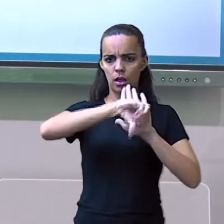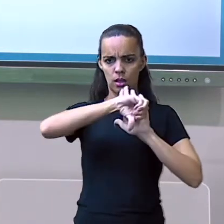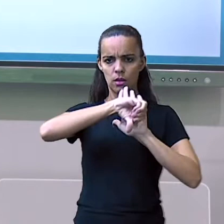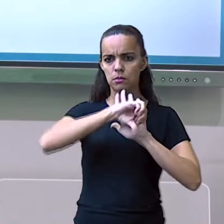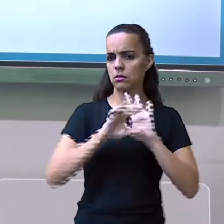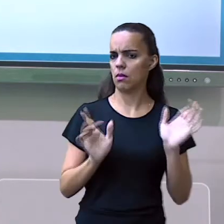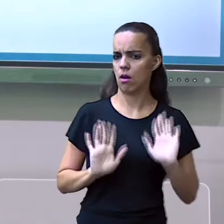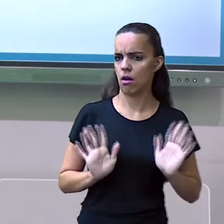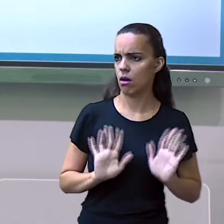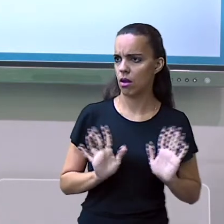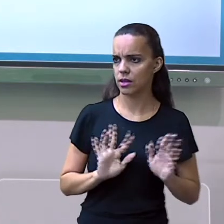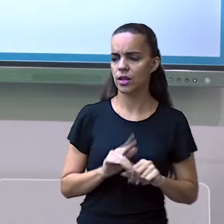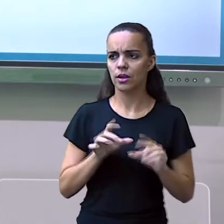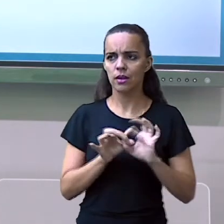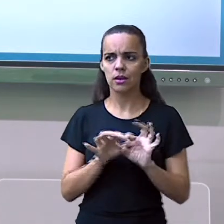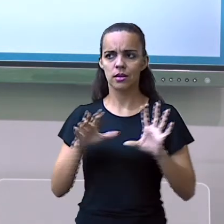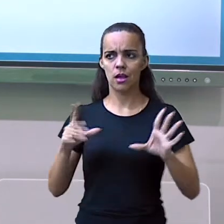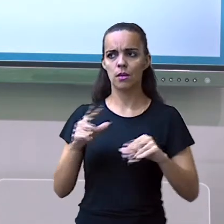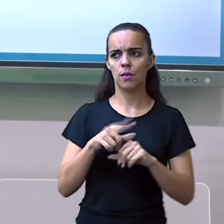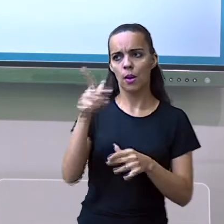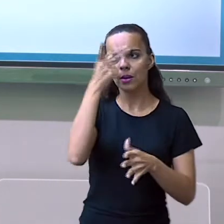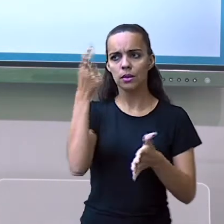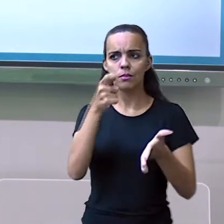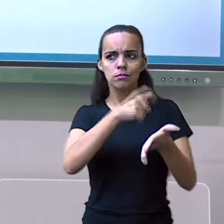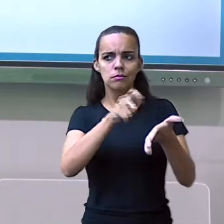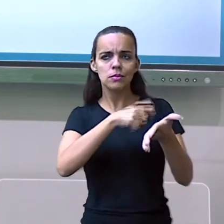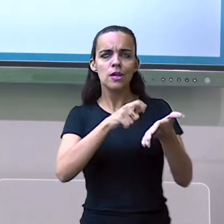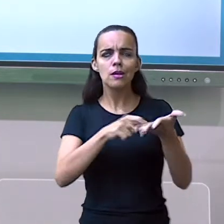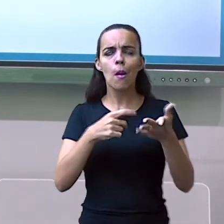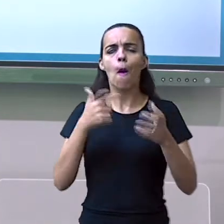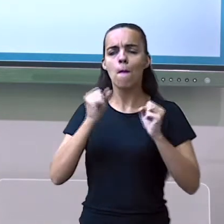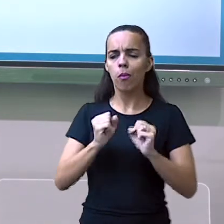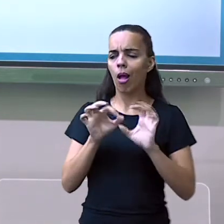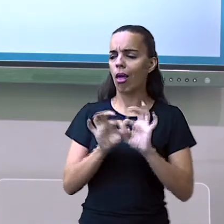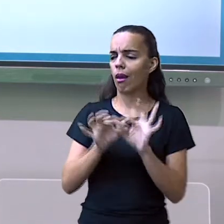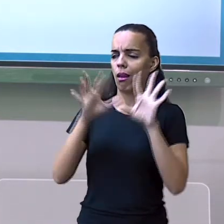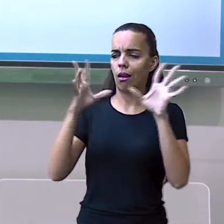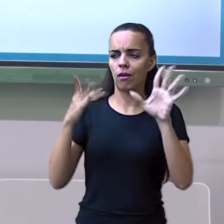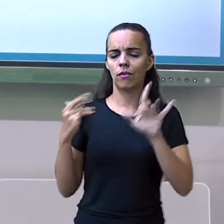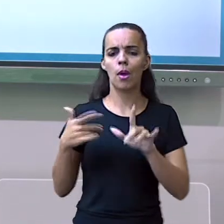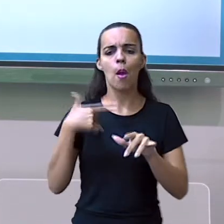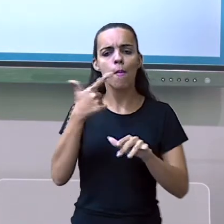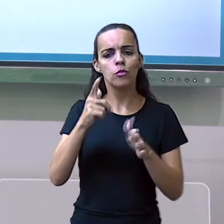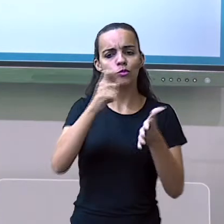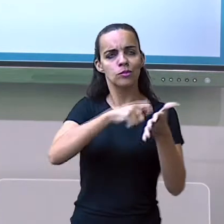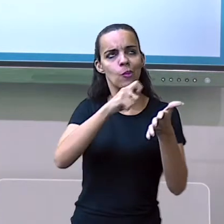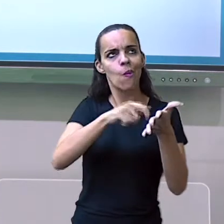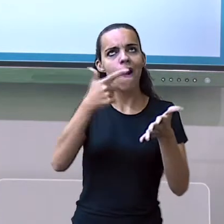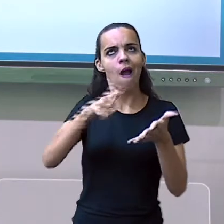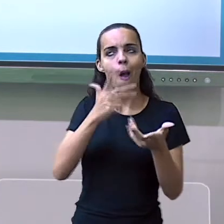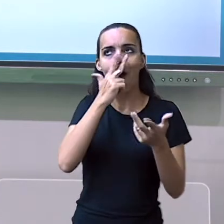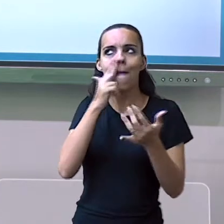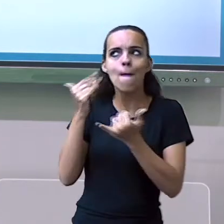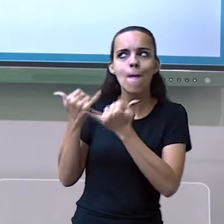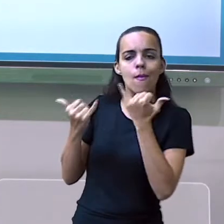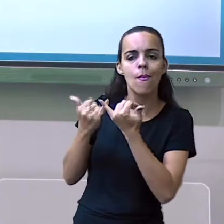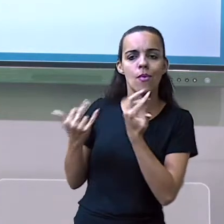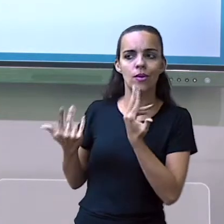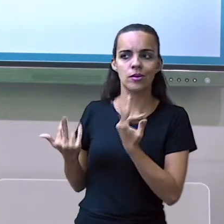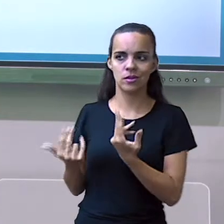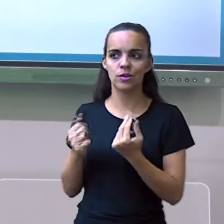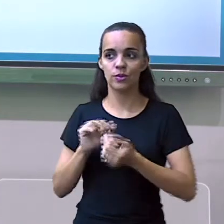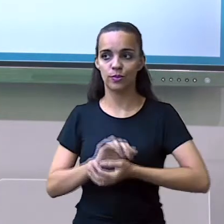muito bom que os escritores recontassem todas as histórias que vinham da boca do